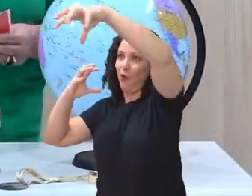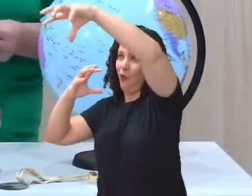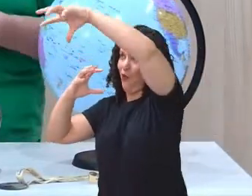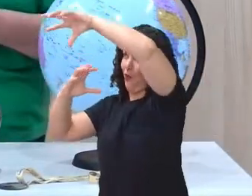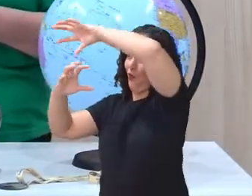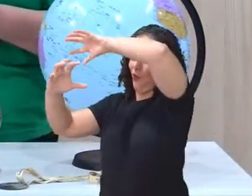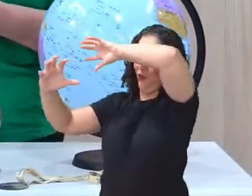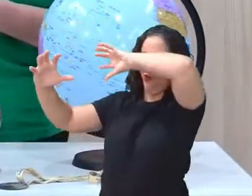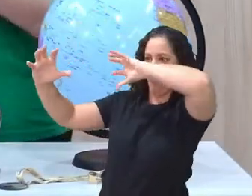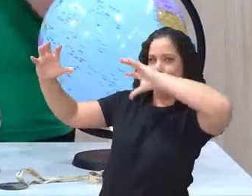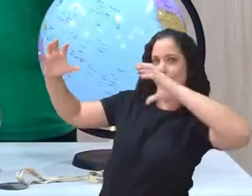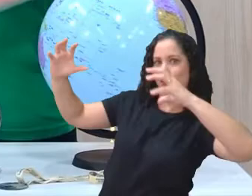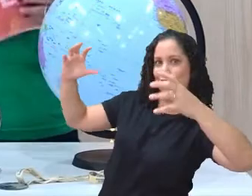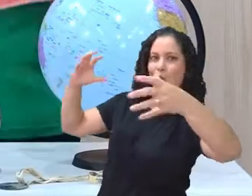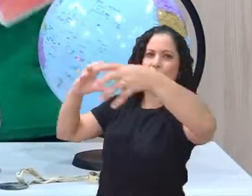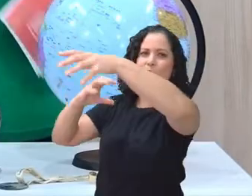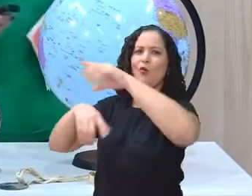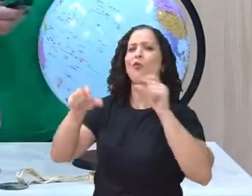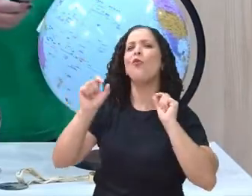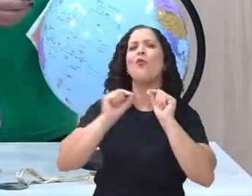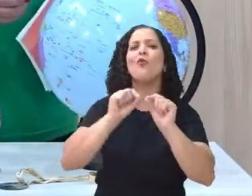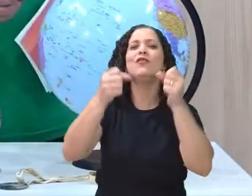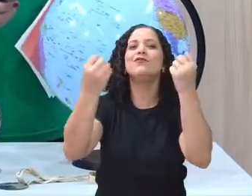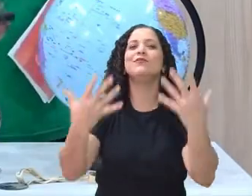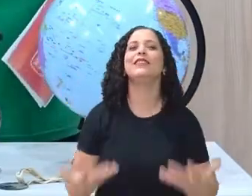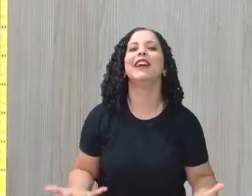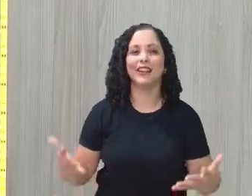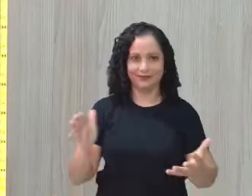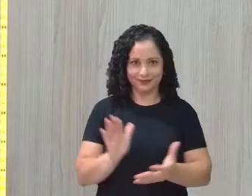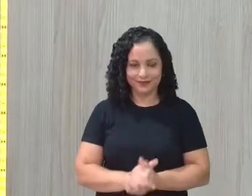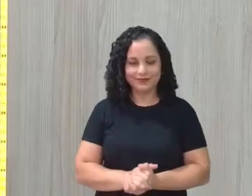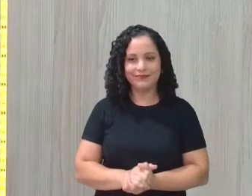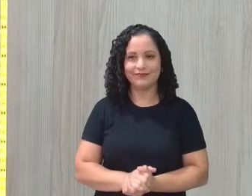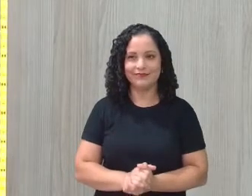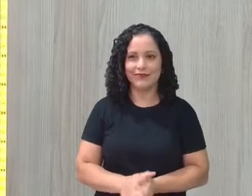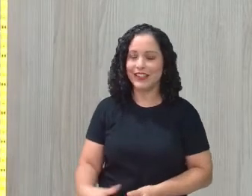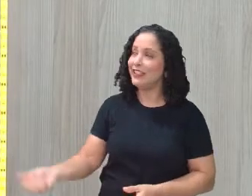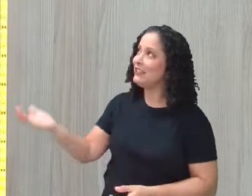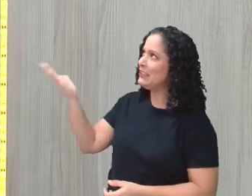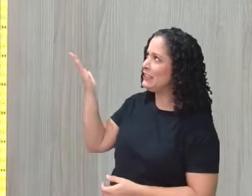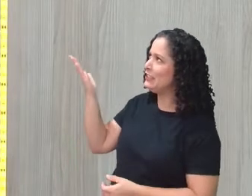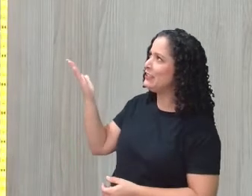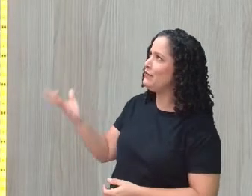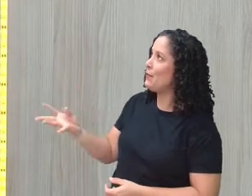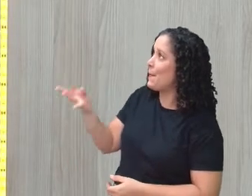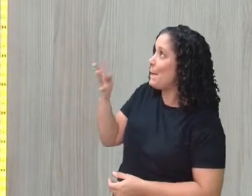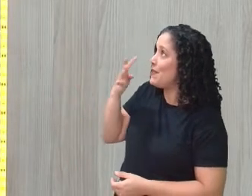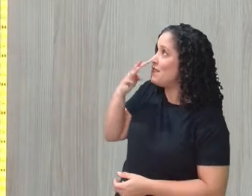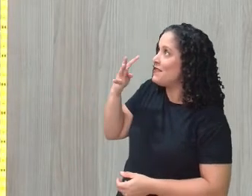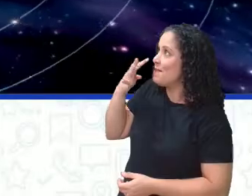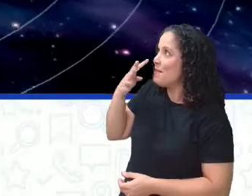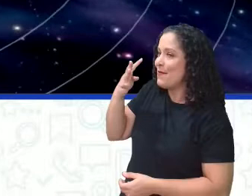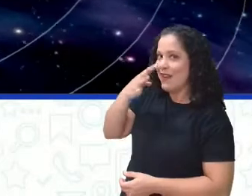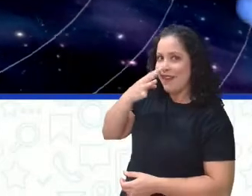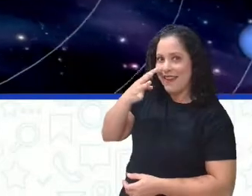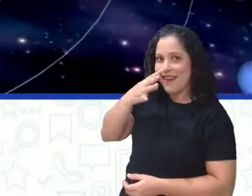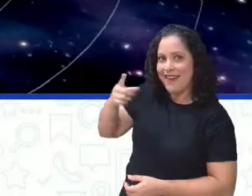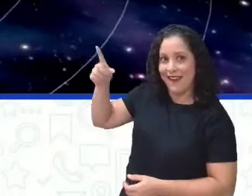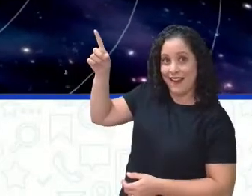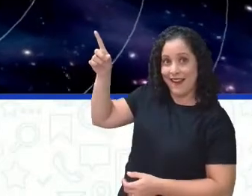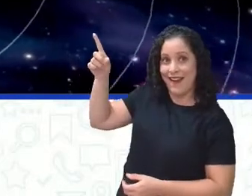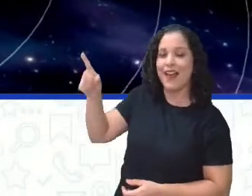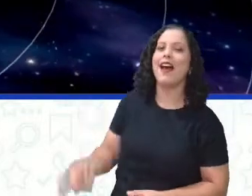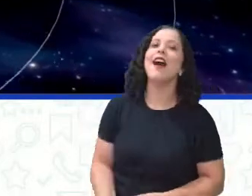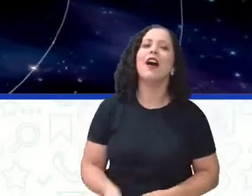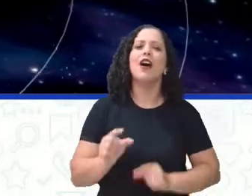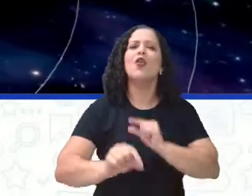Cláudia, a respeito desse movimento aí todo? Bem, professora, com essa imagem, né, que nos encanta, né, nós vemos que os astros